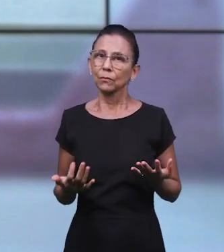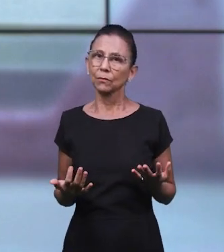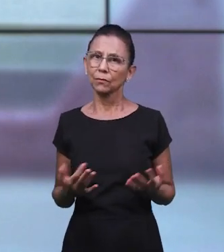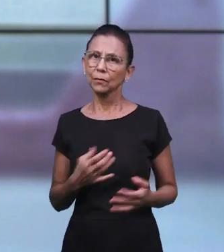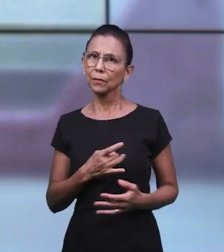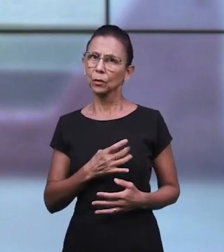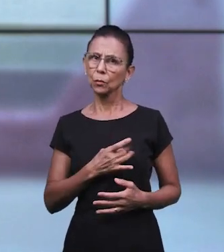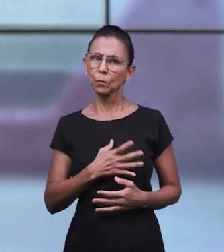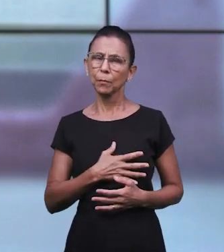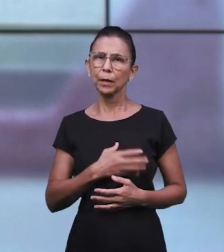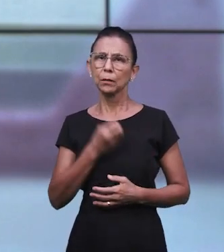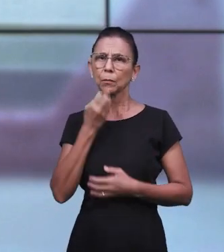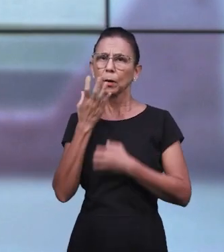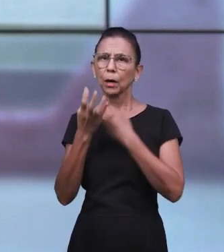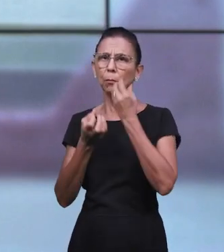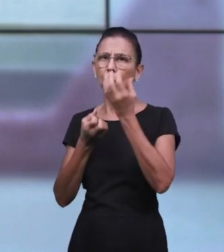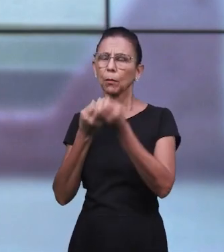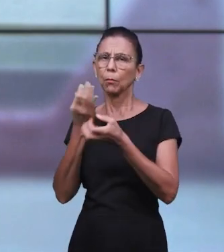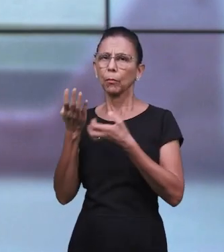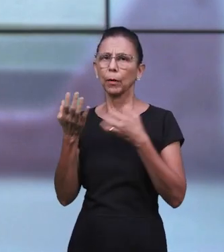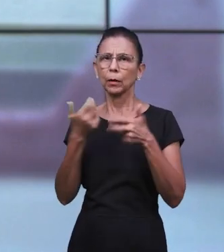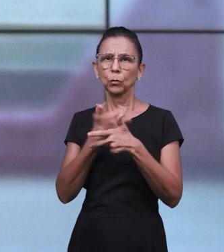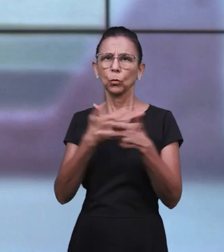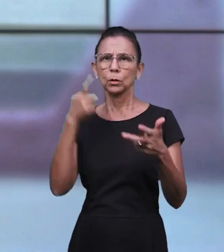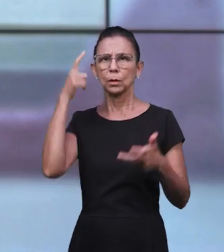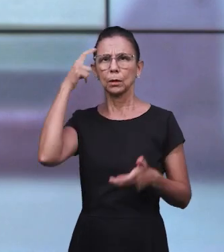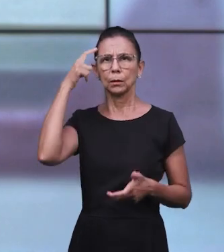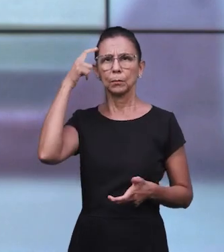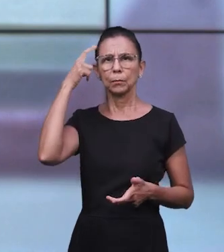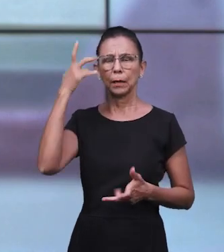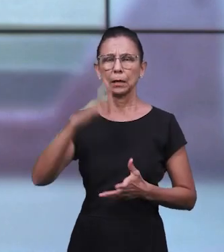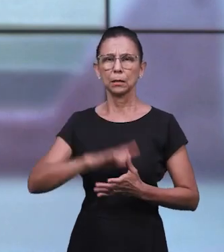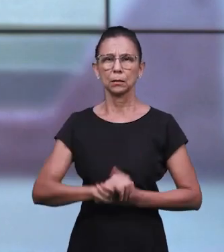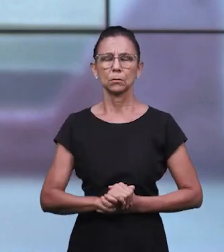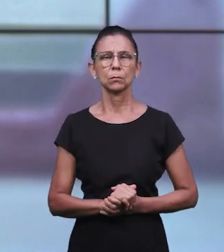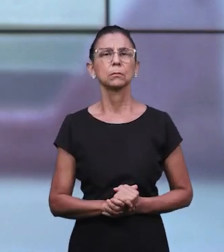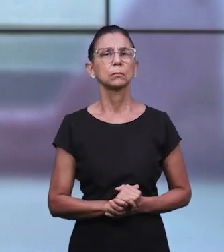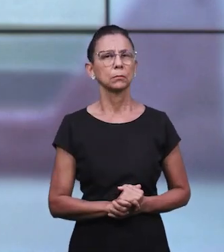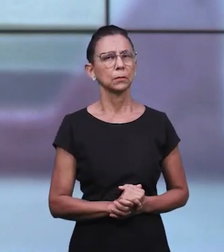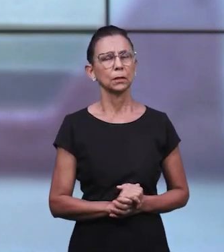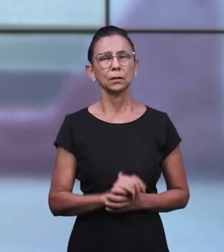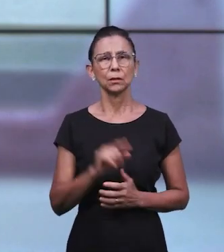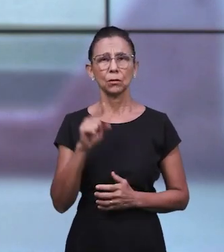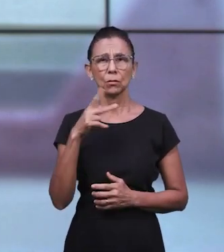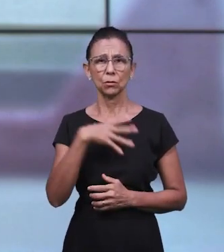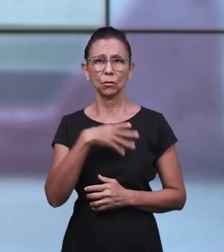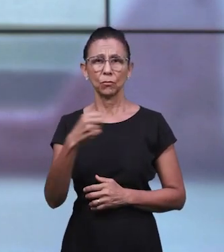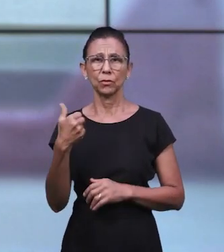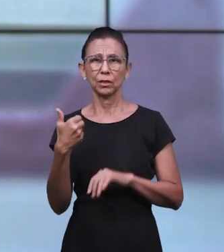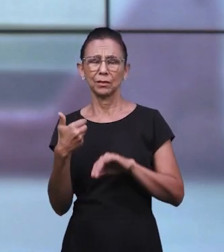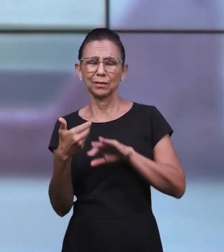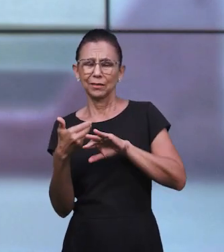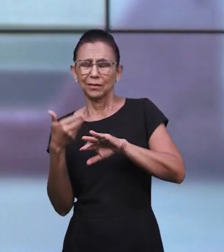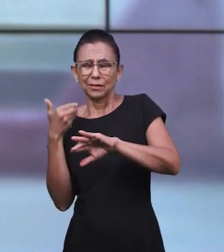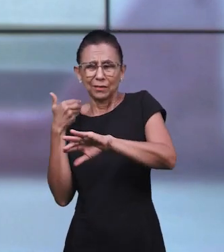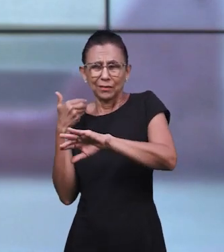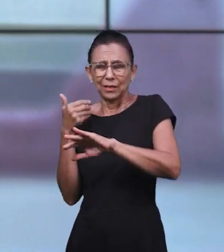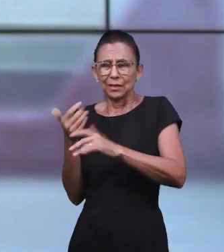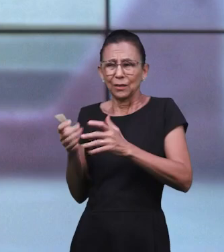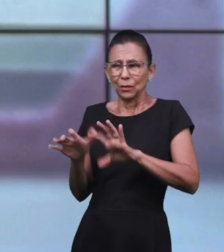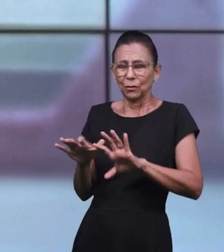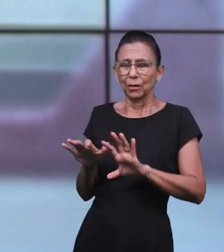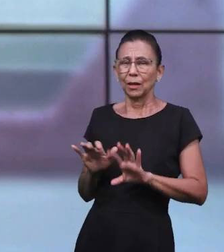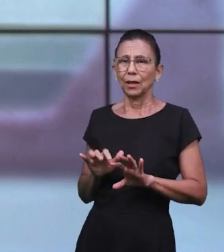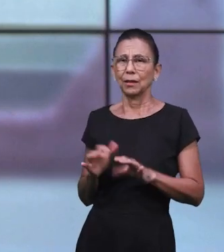seus sentimentos e o que pensam. O autoritarismo afasta os filhos dos pais. A Bíblia nos relata que a